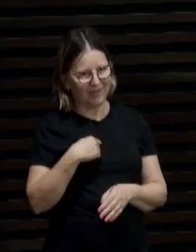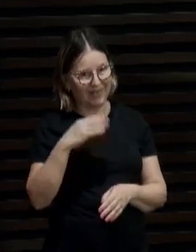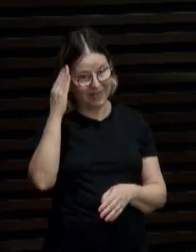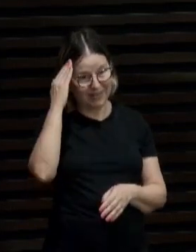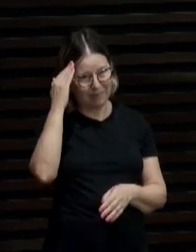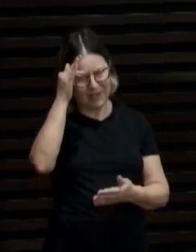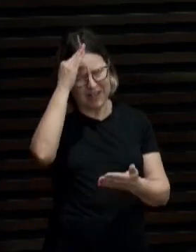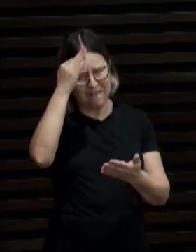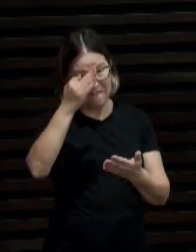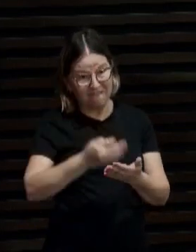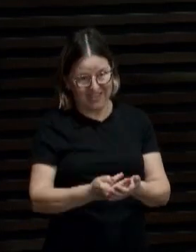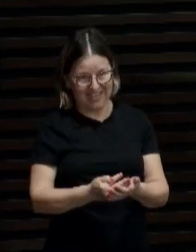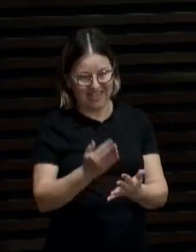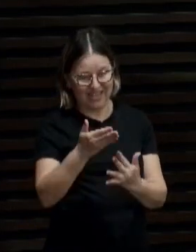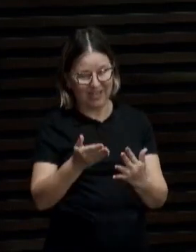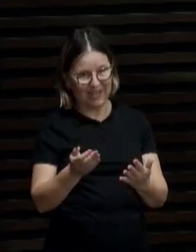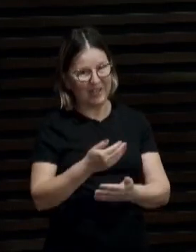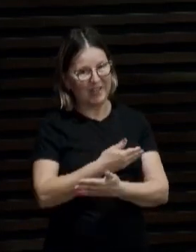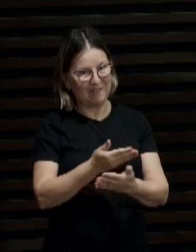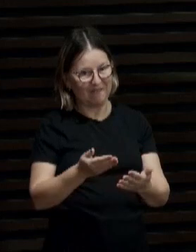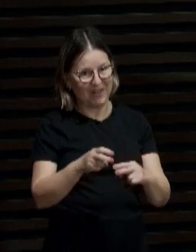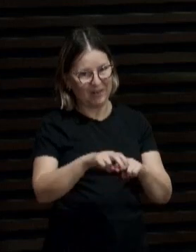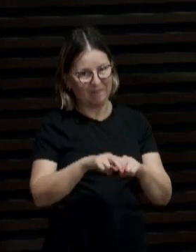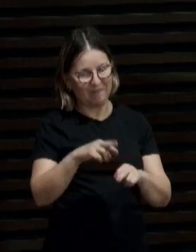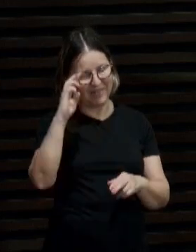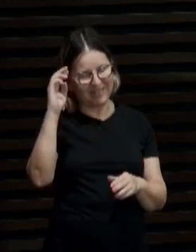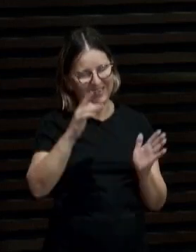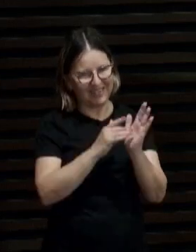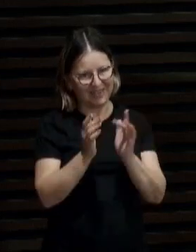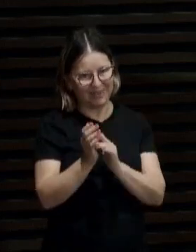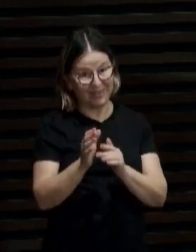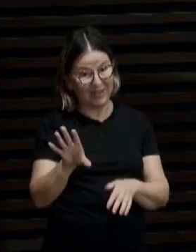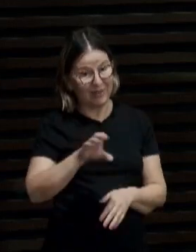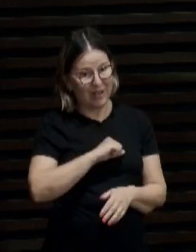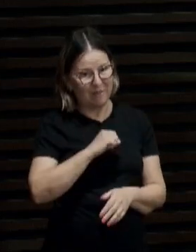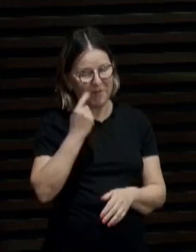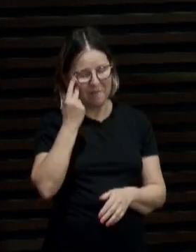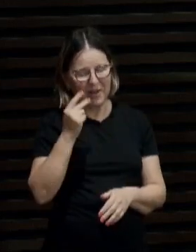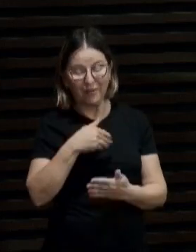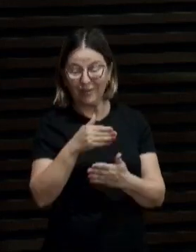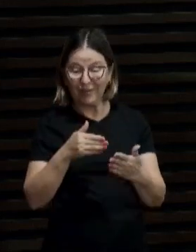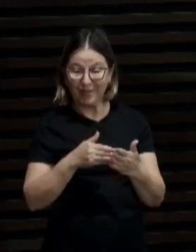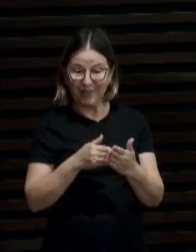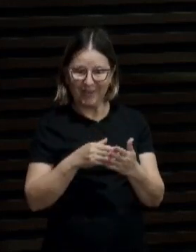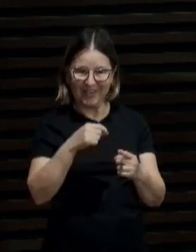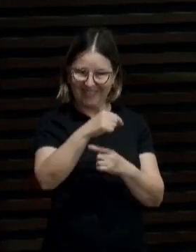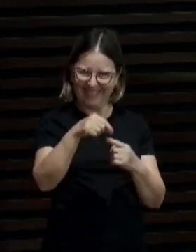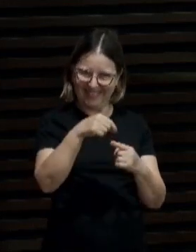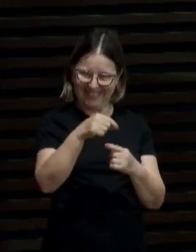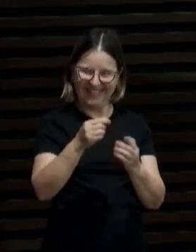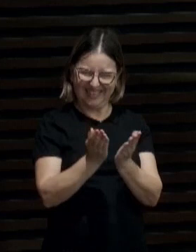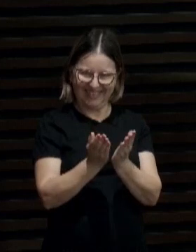vós no Senhor Jesus e o amor para com todos os santos, não eram alguns santos, não era só a